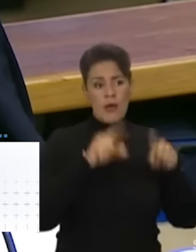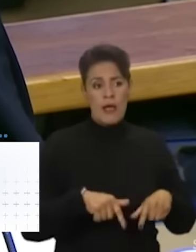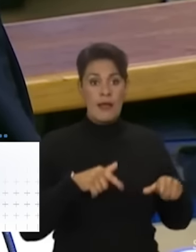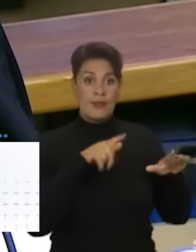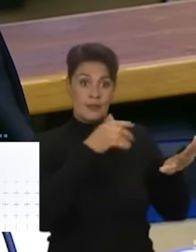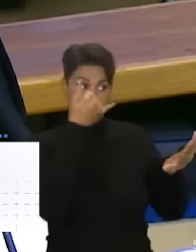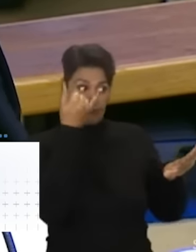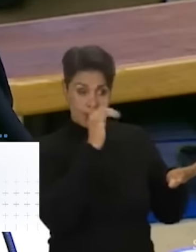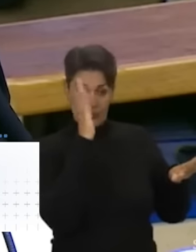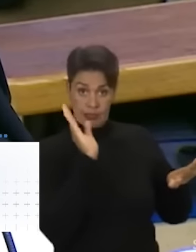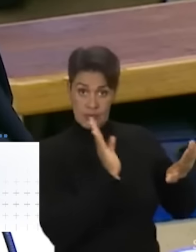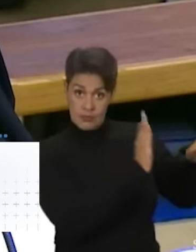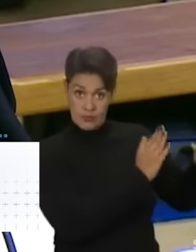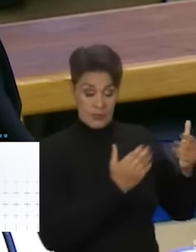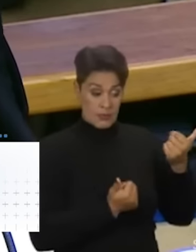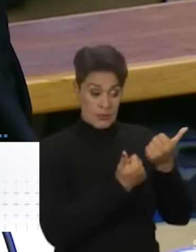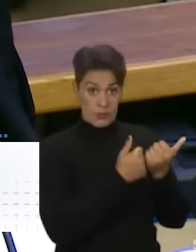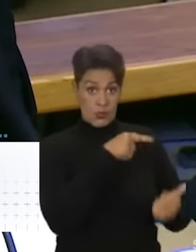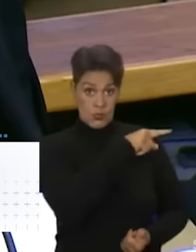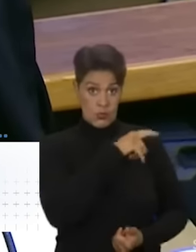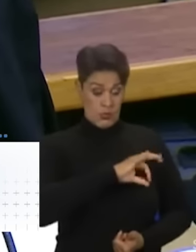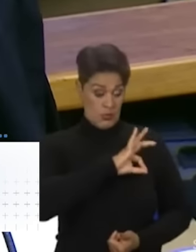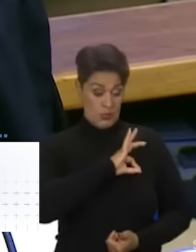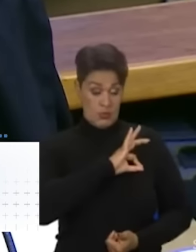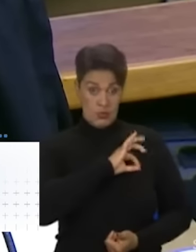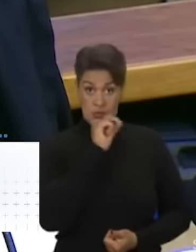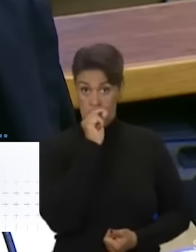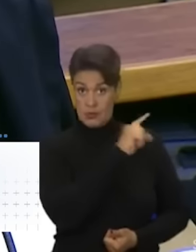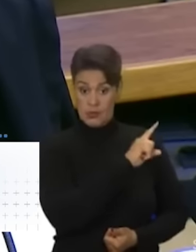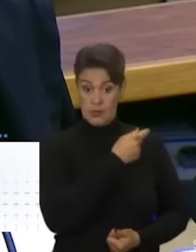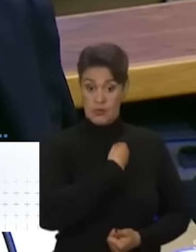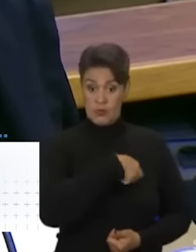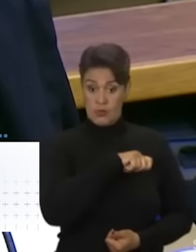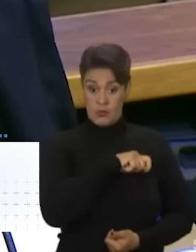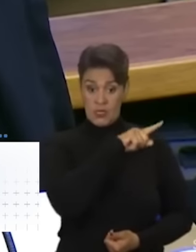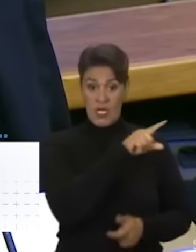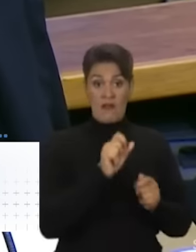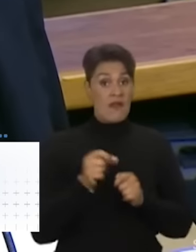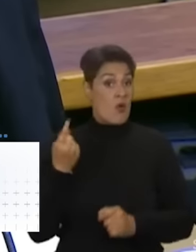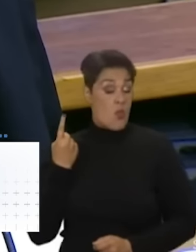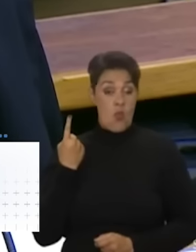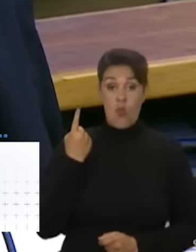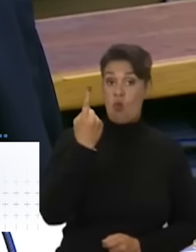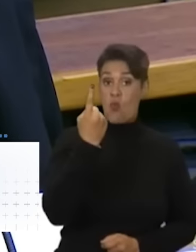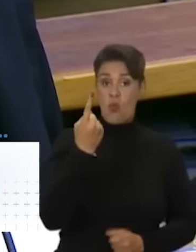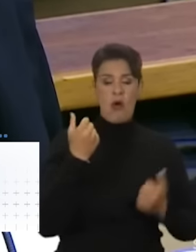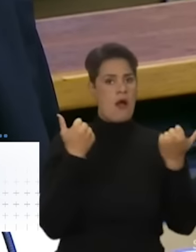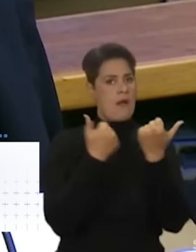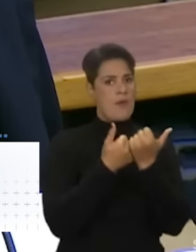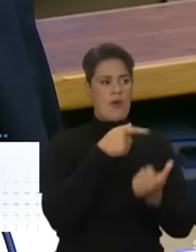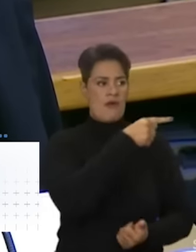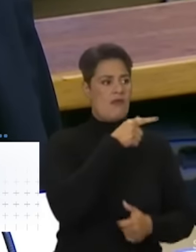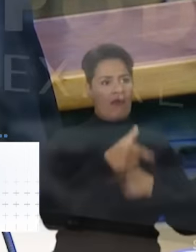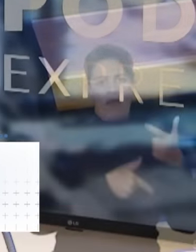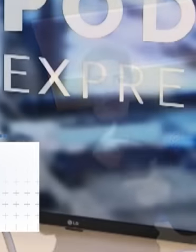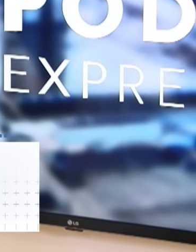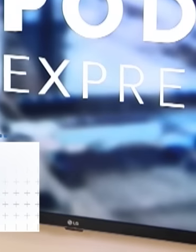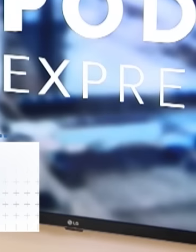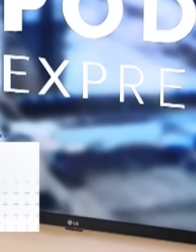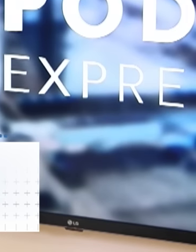delegado. O delegado que atuava nos inquéritos chegou a ficar com um único agente policial para poder realizar